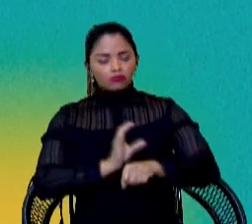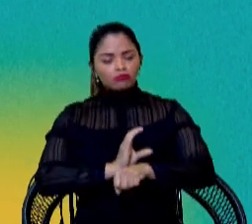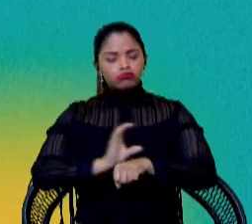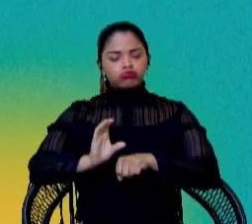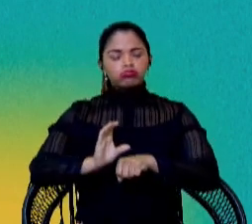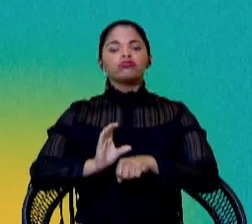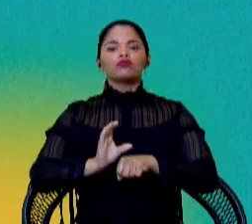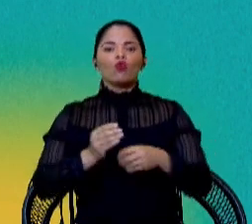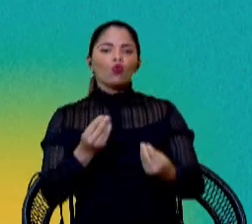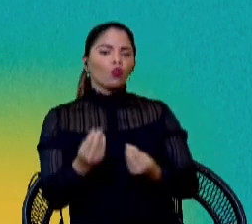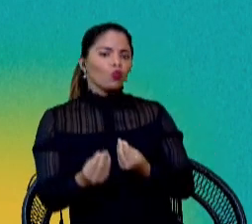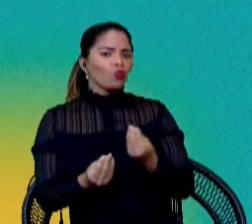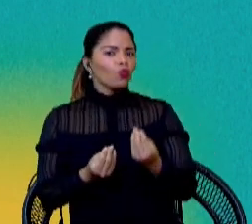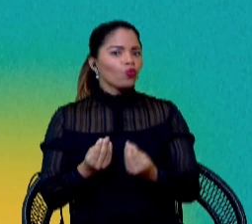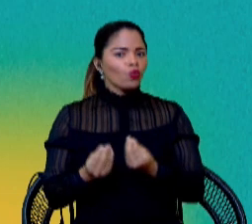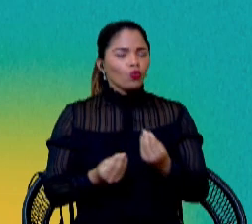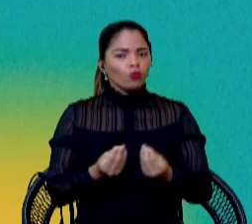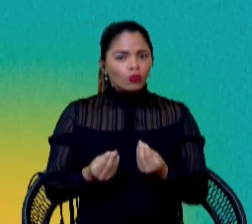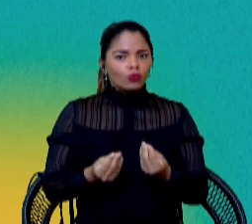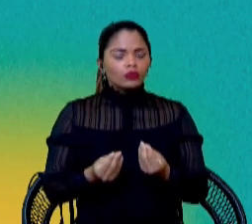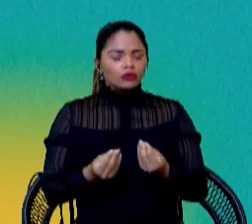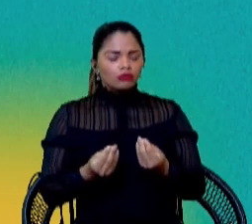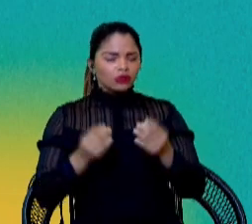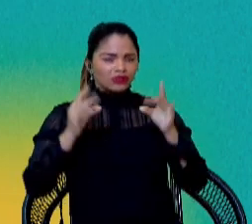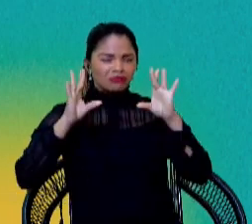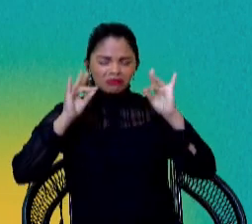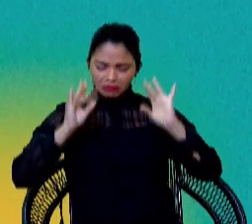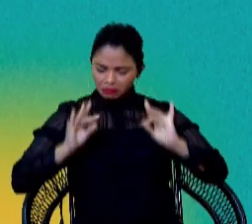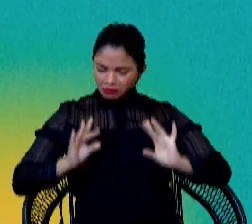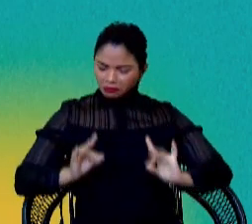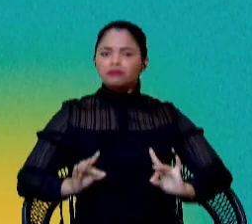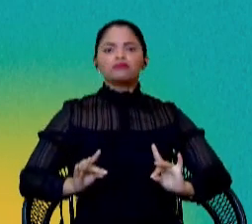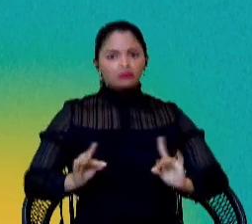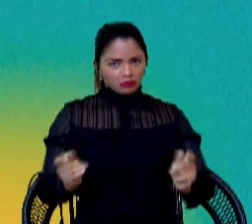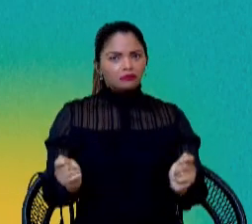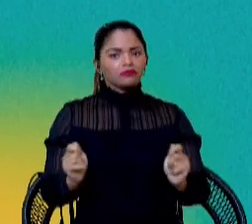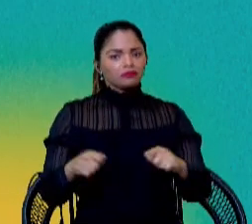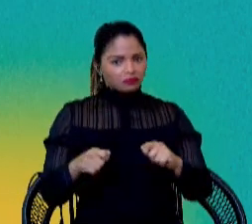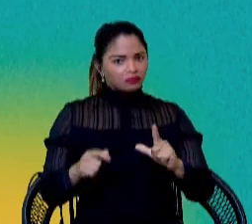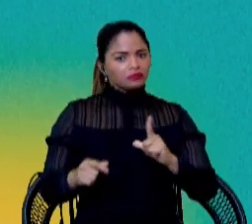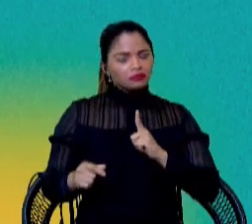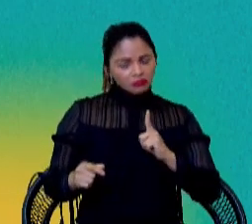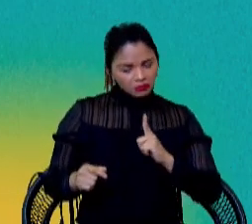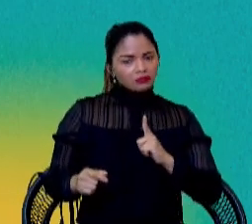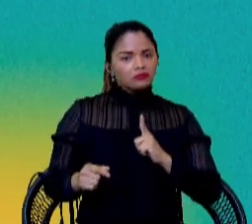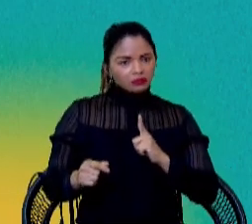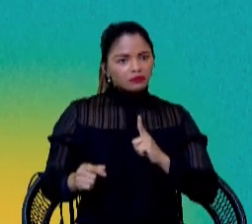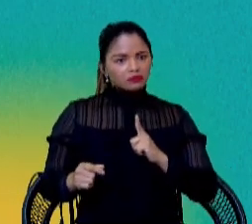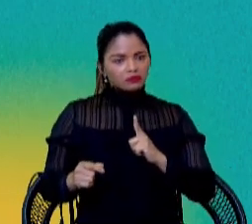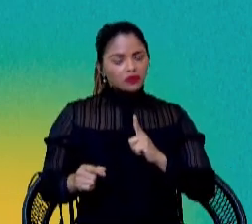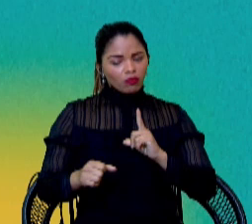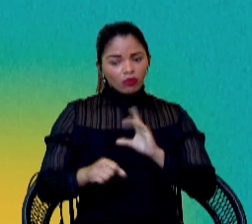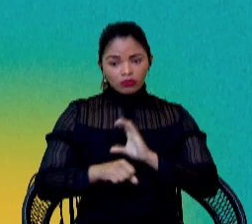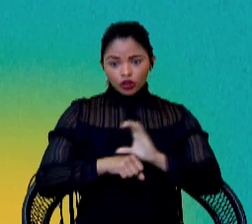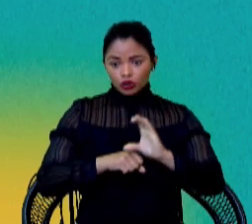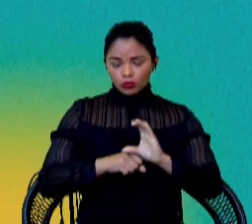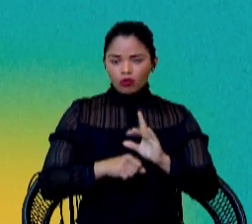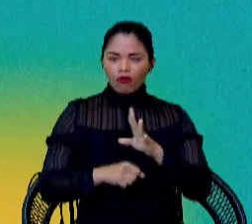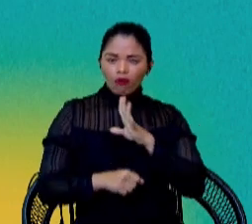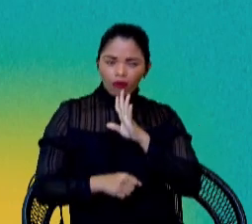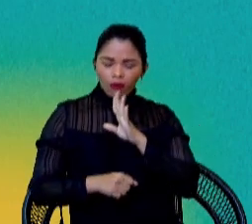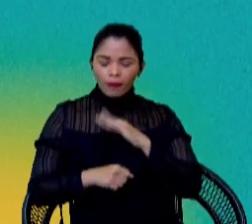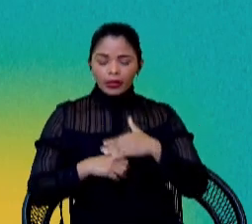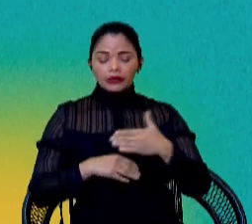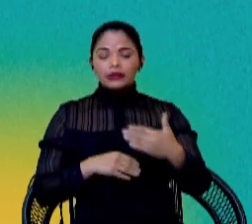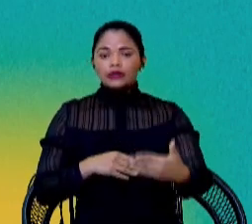vai passar um pouquinho também, vai ter muito tutorial, vai ter muita navegação sobre a plataforma aqui de investimento, que a gente vai conhecer um pouco mais